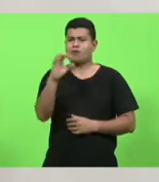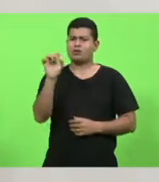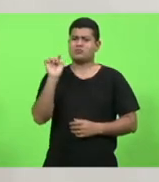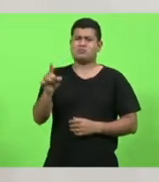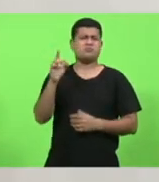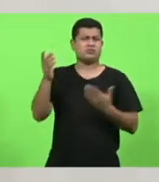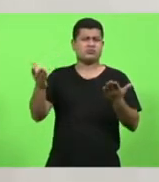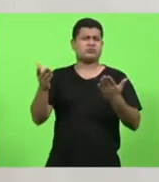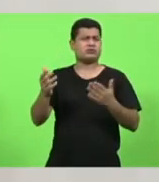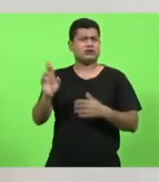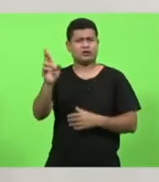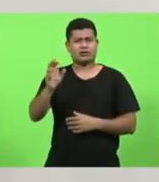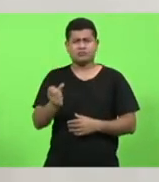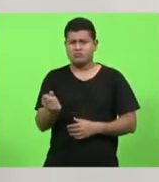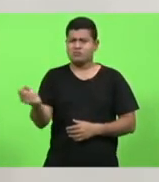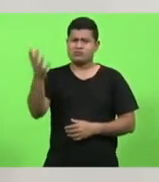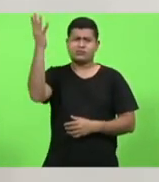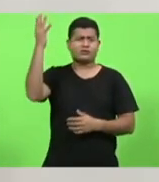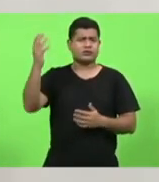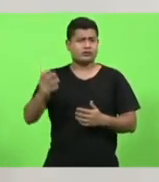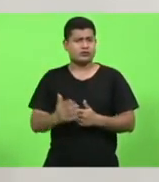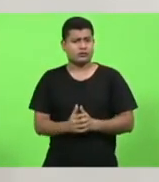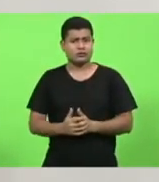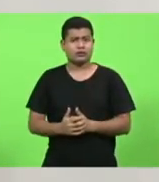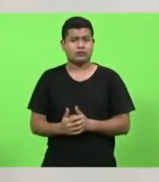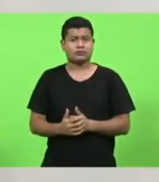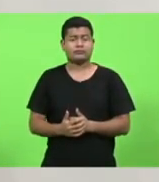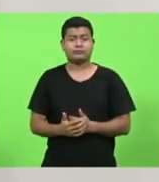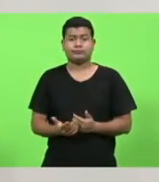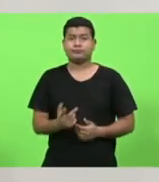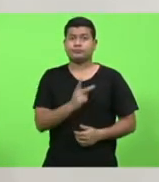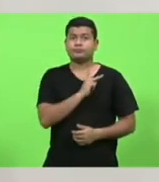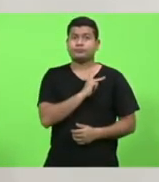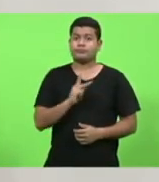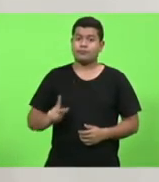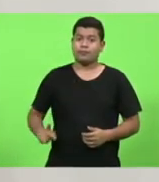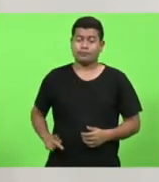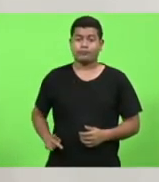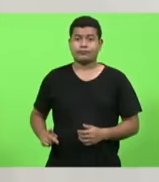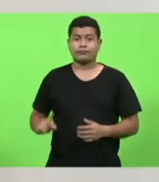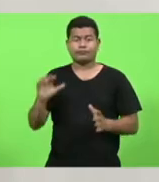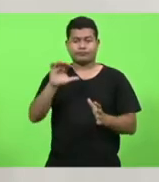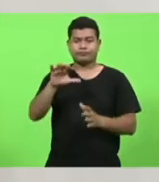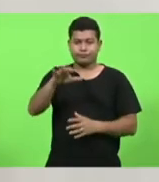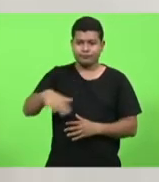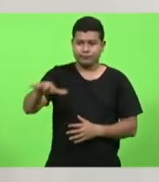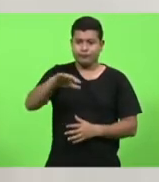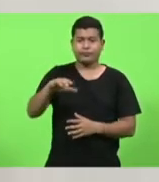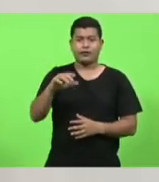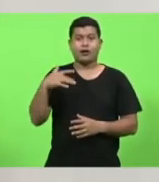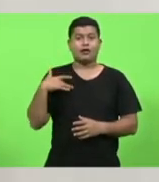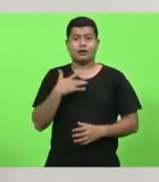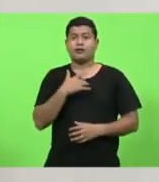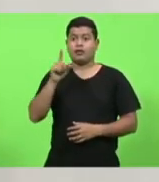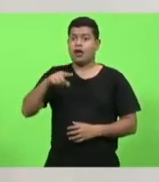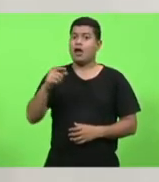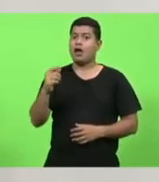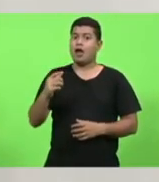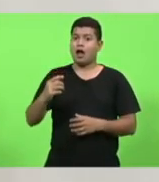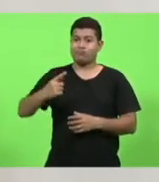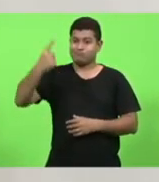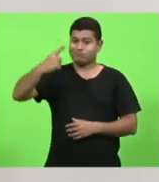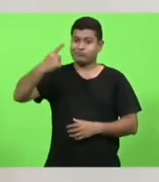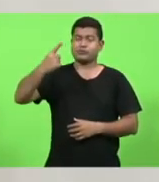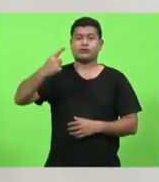R$ 400 mil. R$ 400 mil. Senhor presidente, tirando a área da saúde, que ela é prioritária, que ela é urgente, e